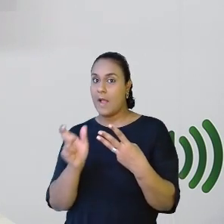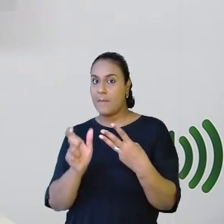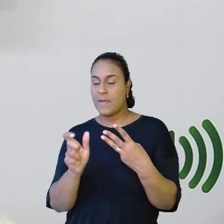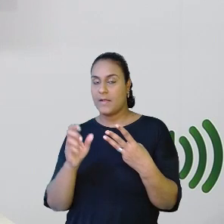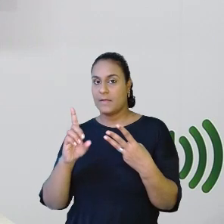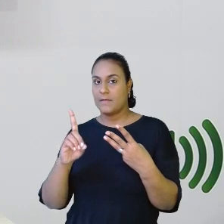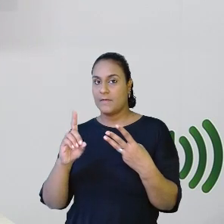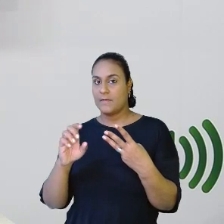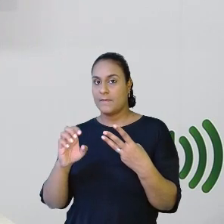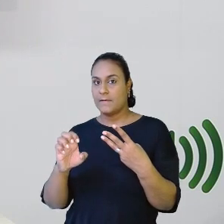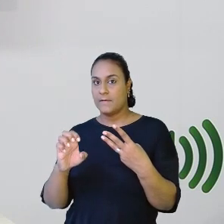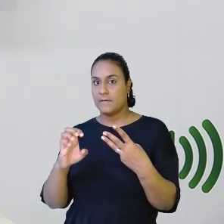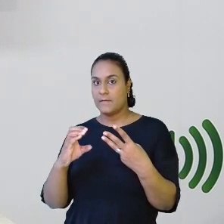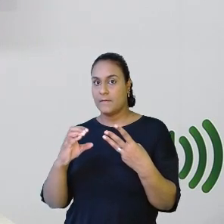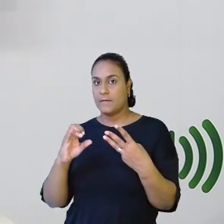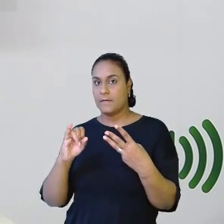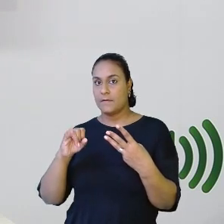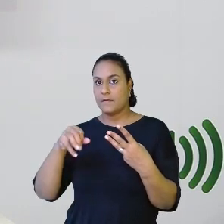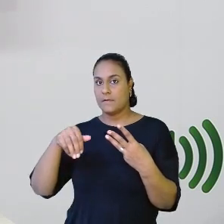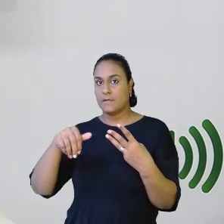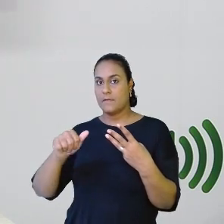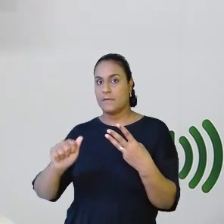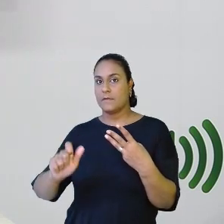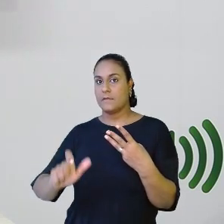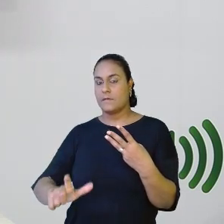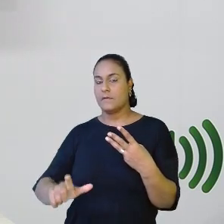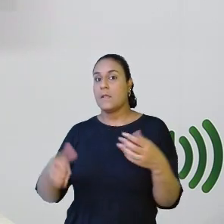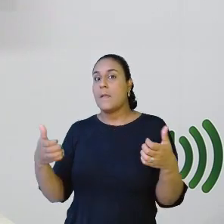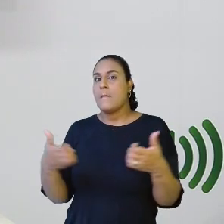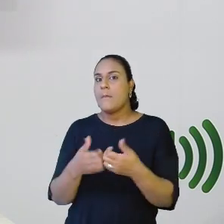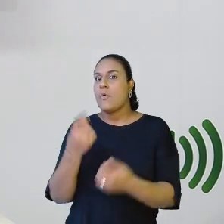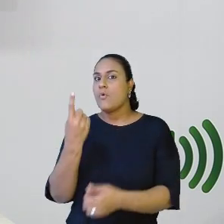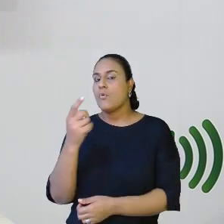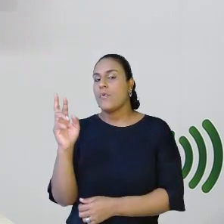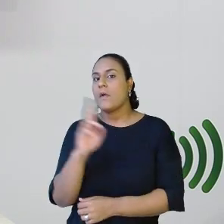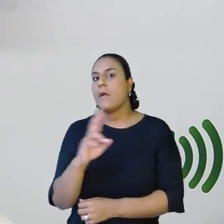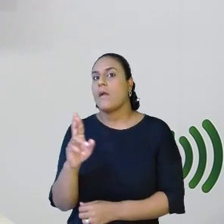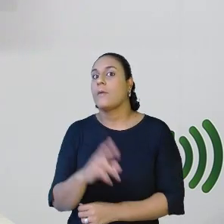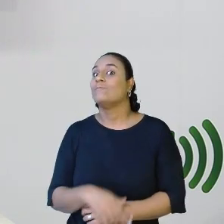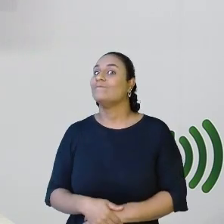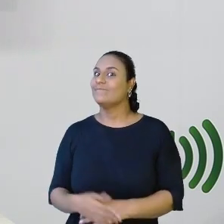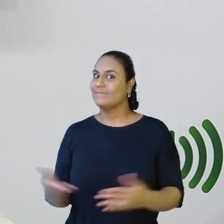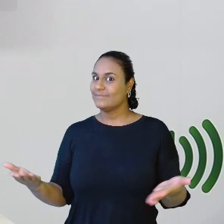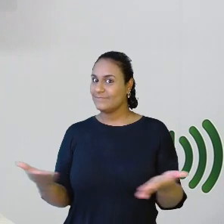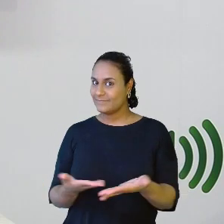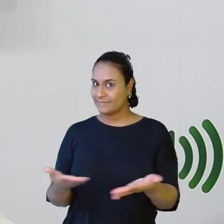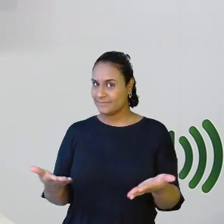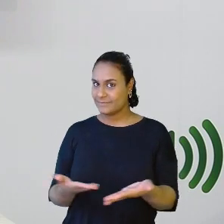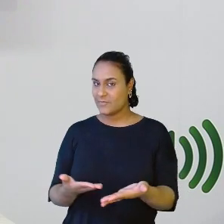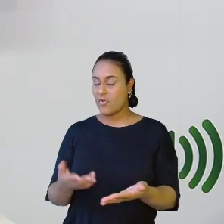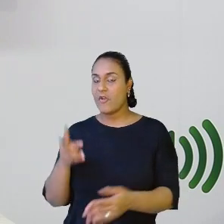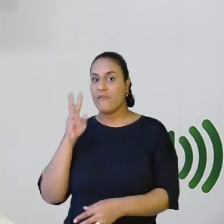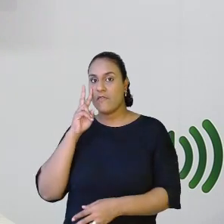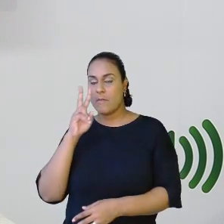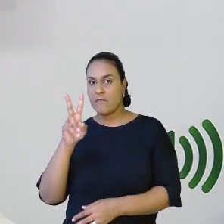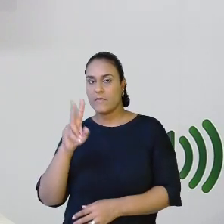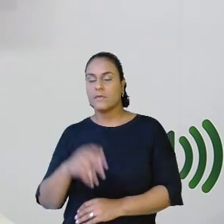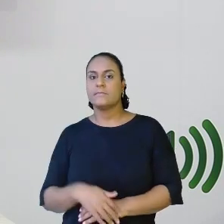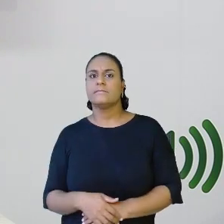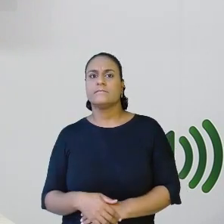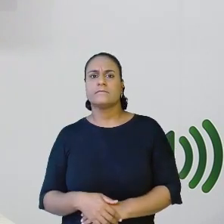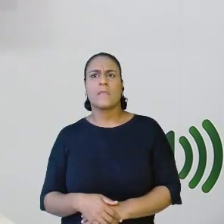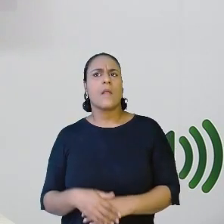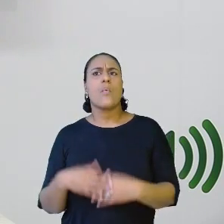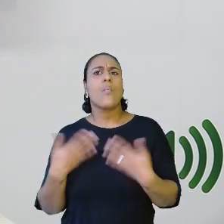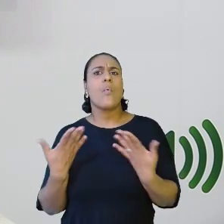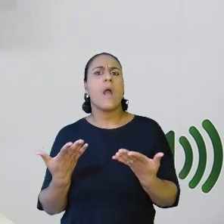decimal, está mais próxima de R$ 1,00? Agora nós vamos ver a parte decimal. A parte